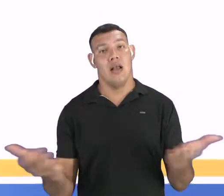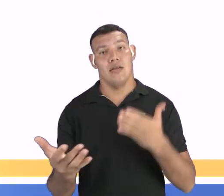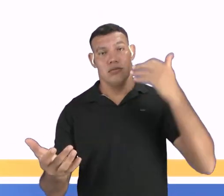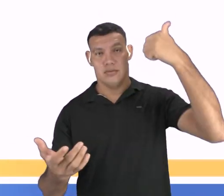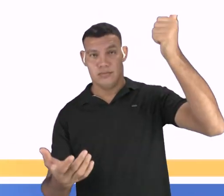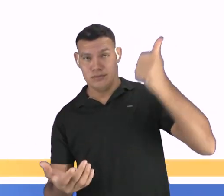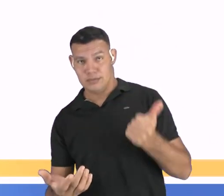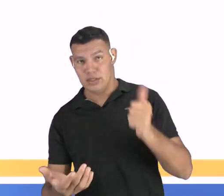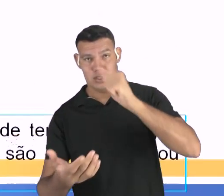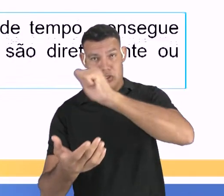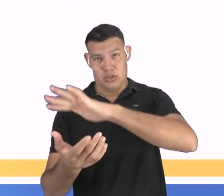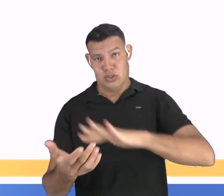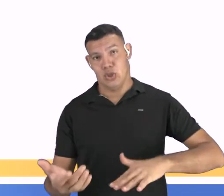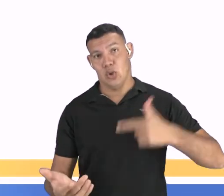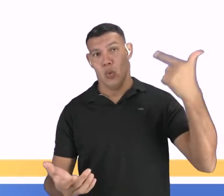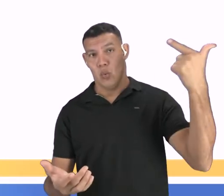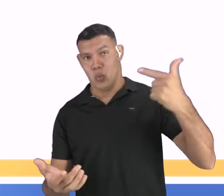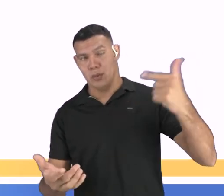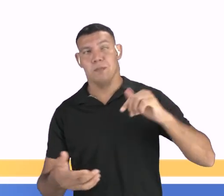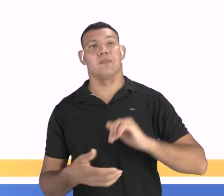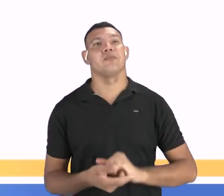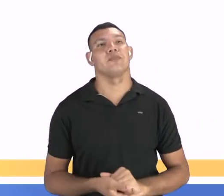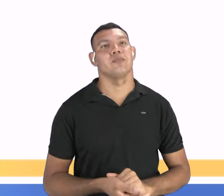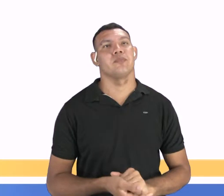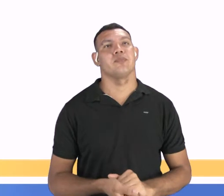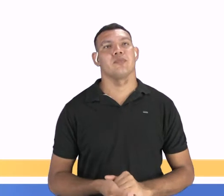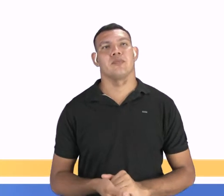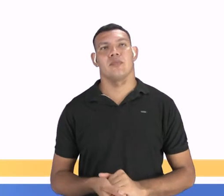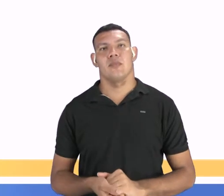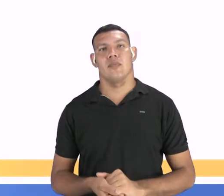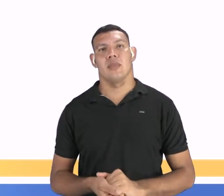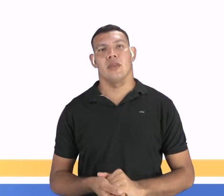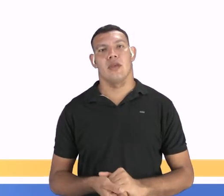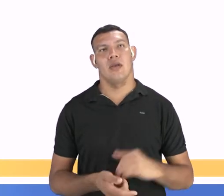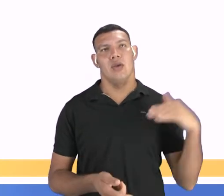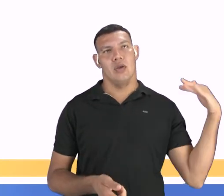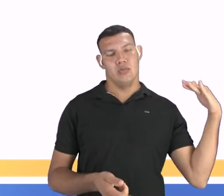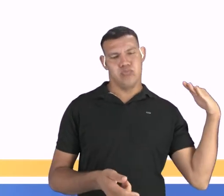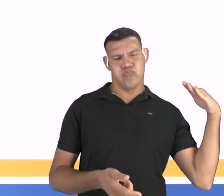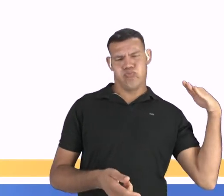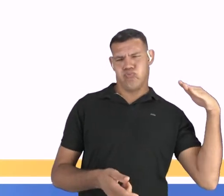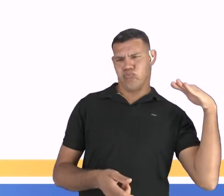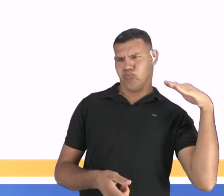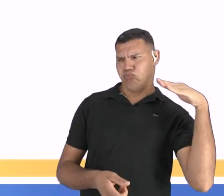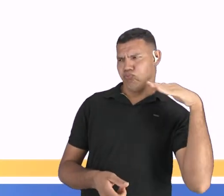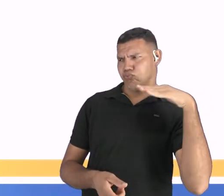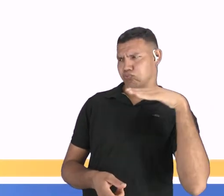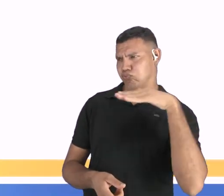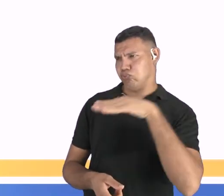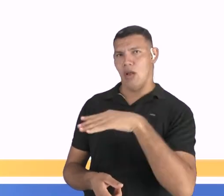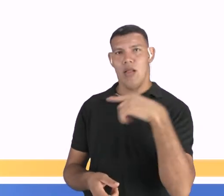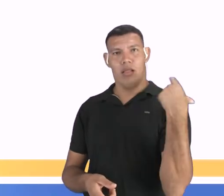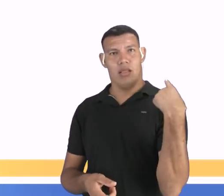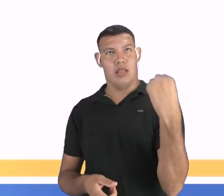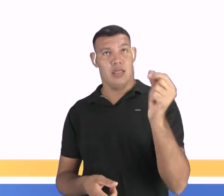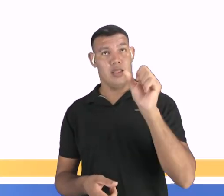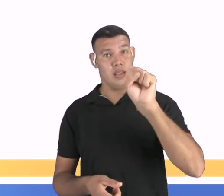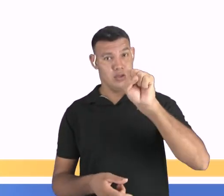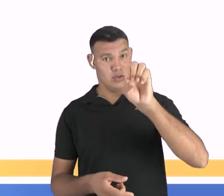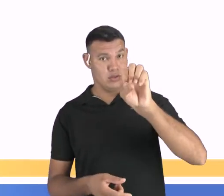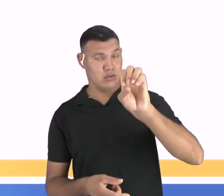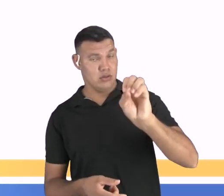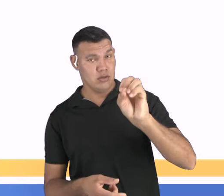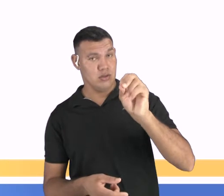agora o exercício de número 2. Um automóvel move-se a 80 km por hora e,